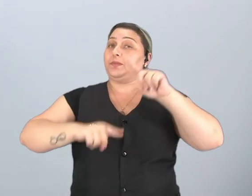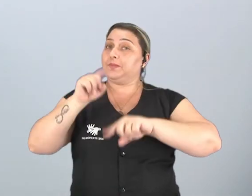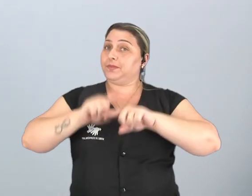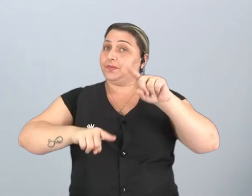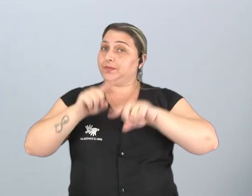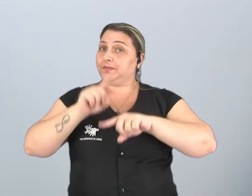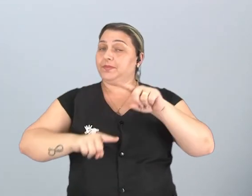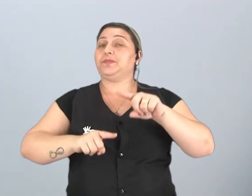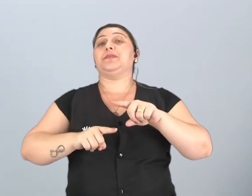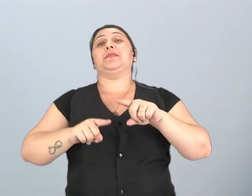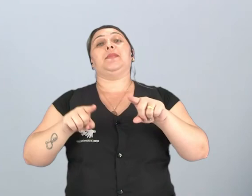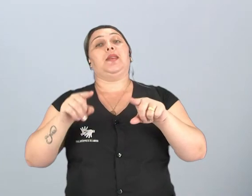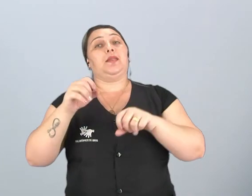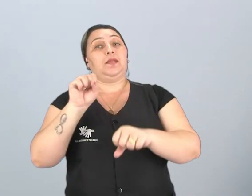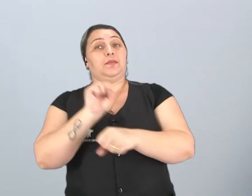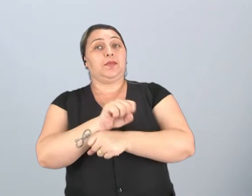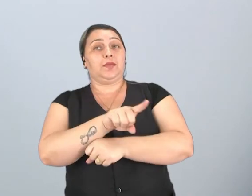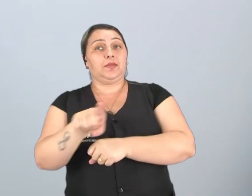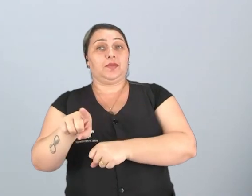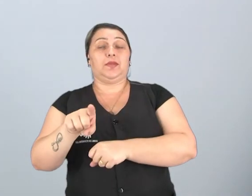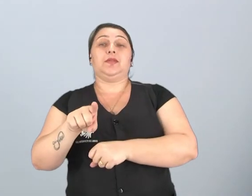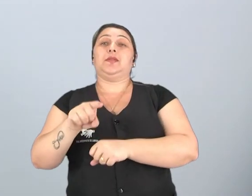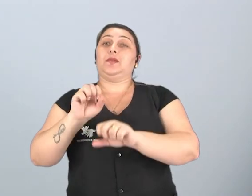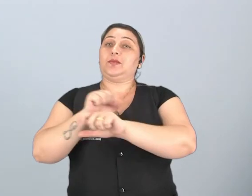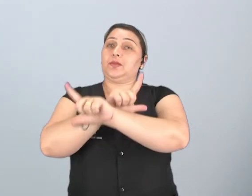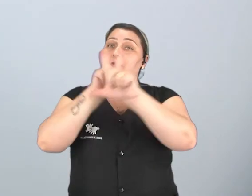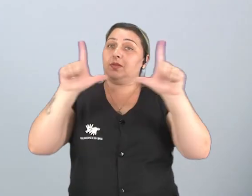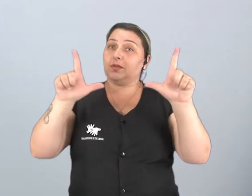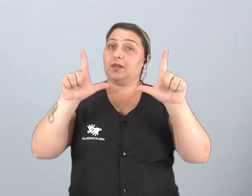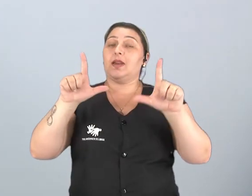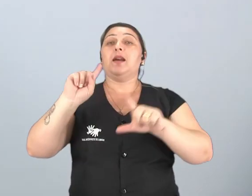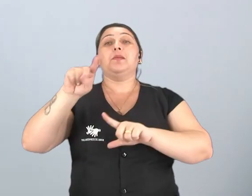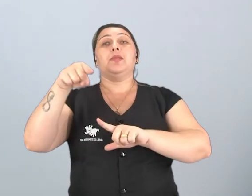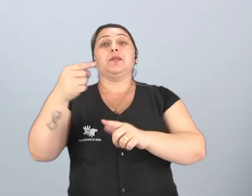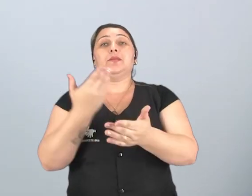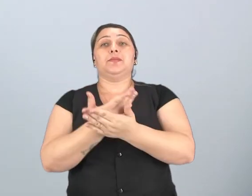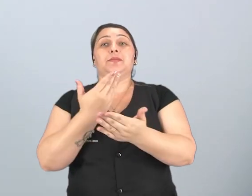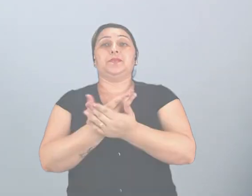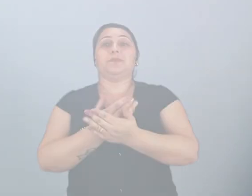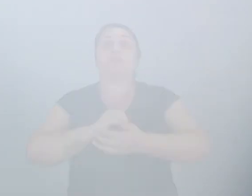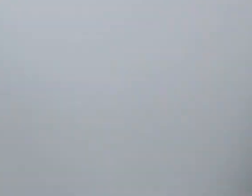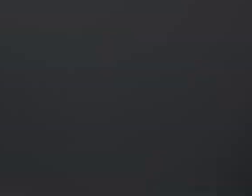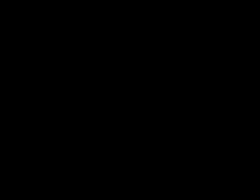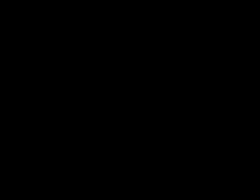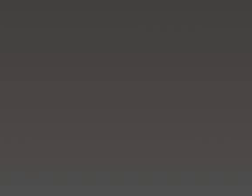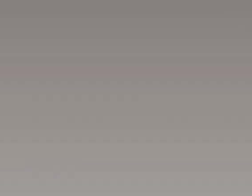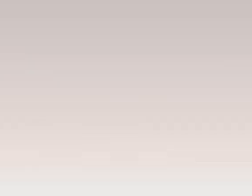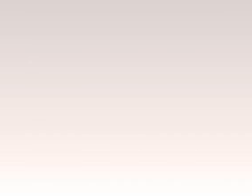material. E eu espero que tenha sido esclarecedor. Até a próxima aula!